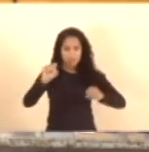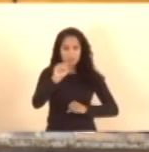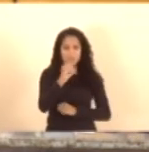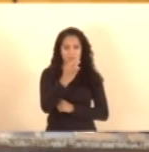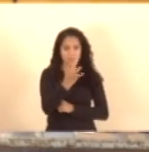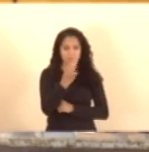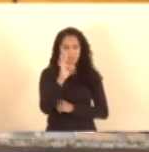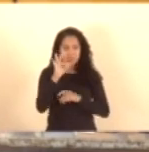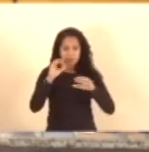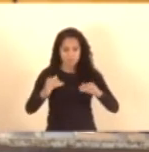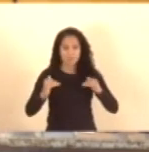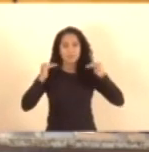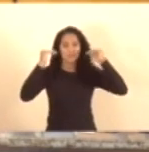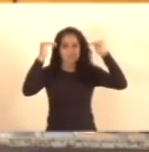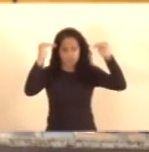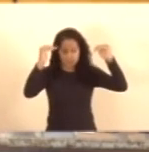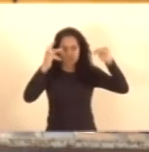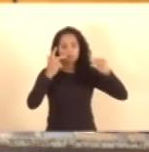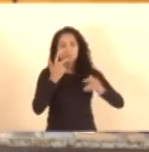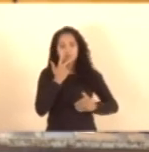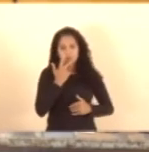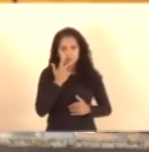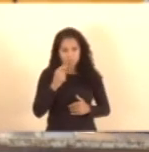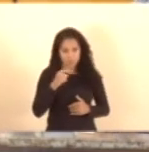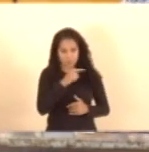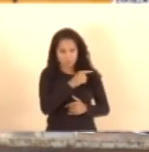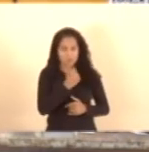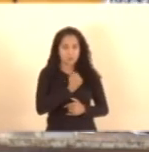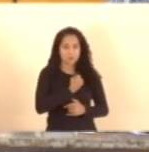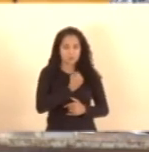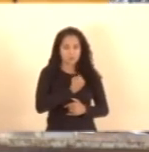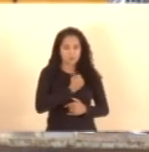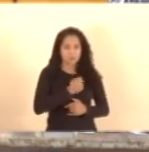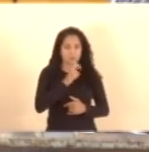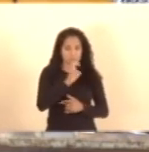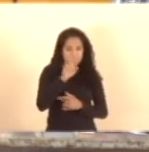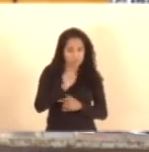ação direta de inconstitucionalidade de número